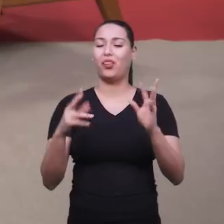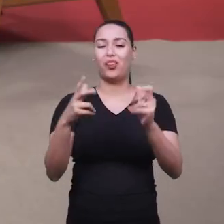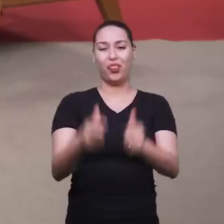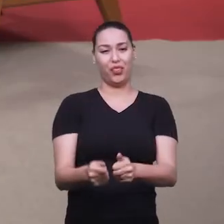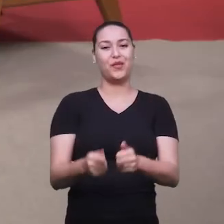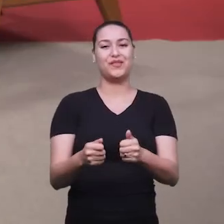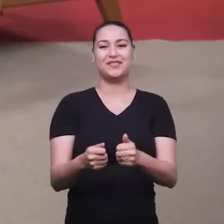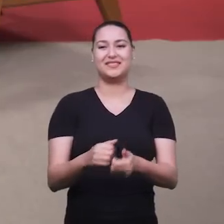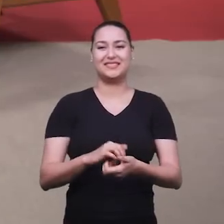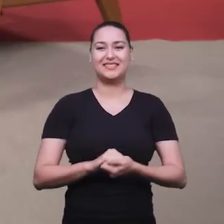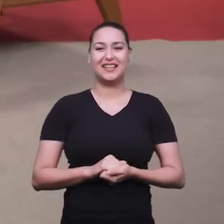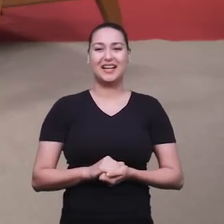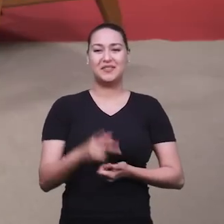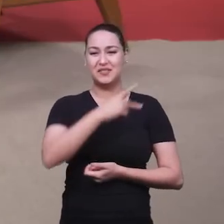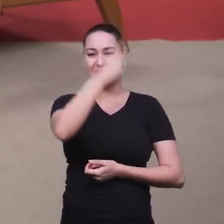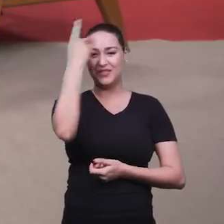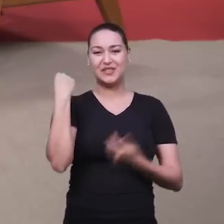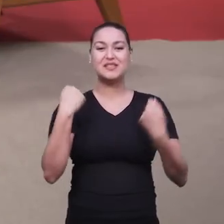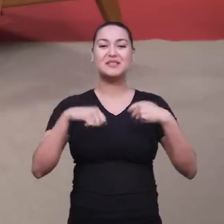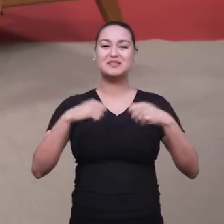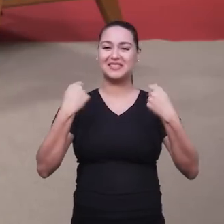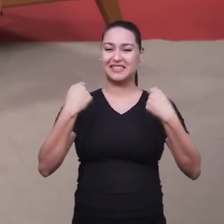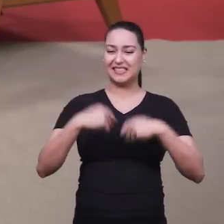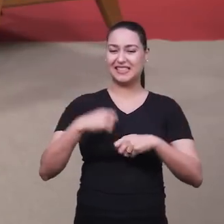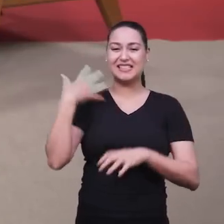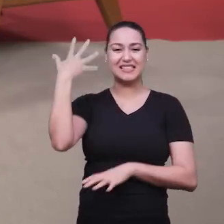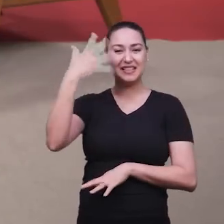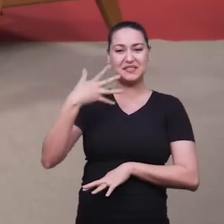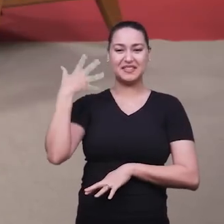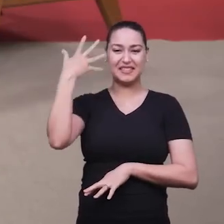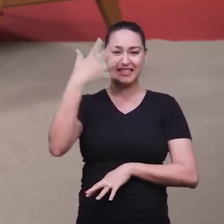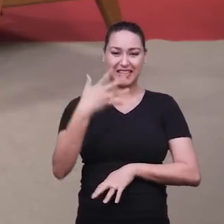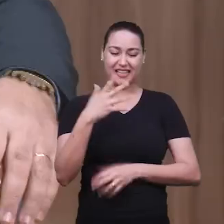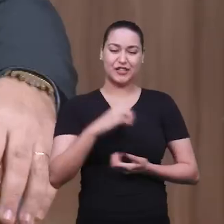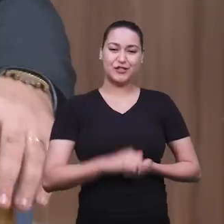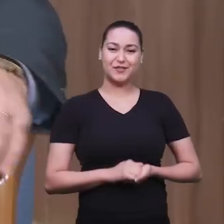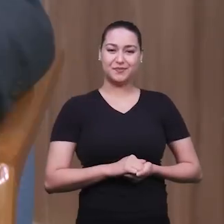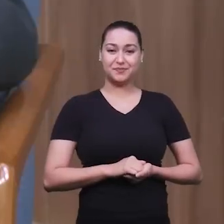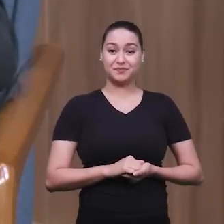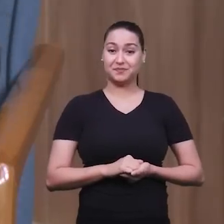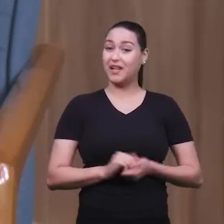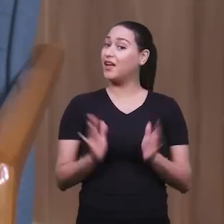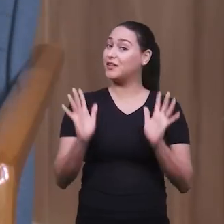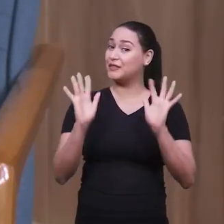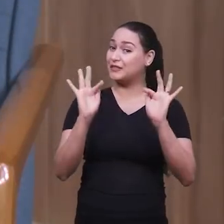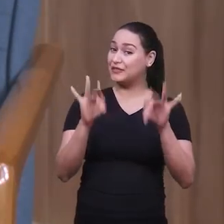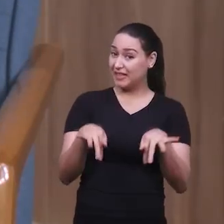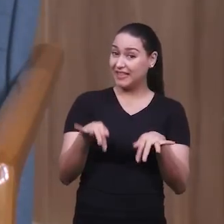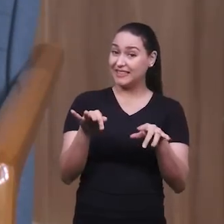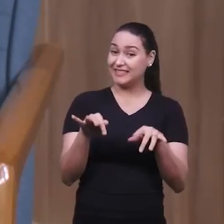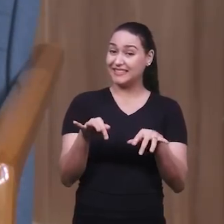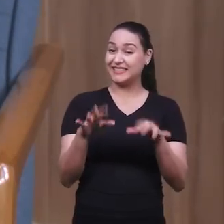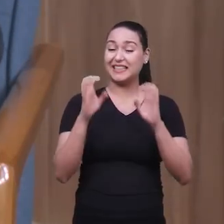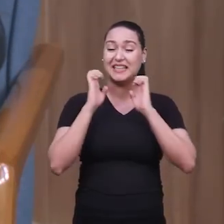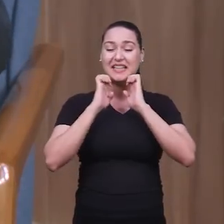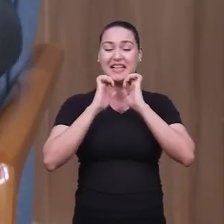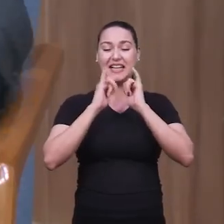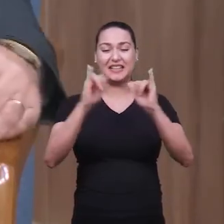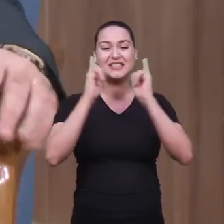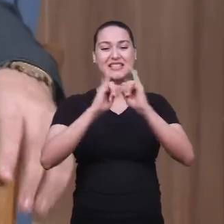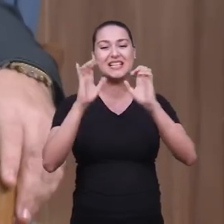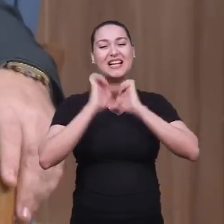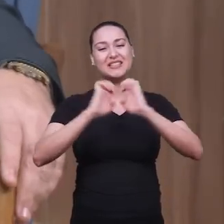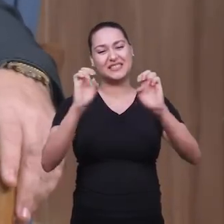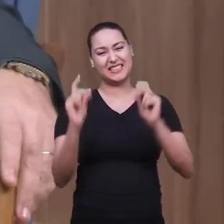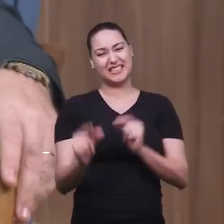os vídeos do nosso canal com as pessoas que precisam ouvir essa mensagem. E assim chegamos ao final desta edição do programa